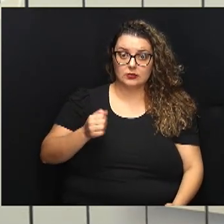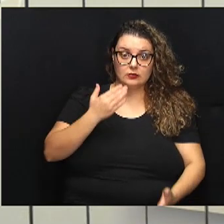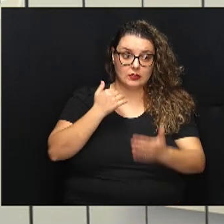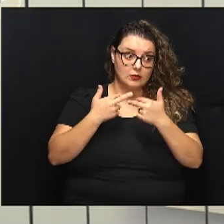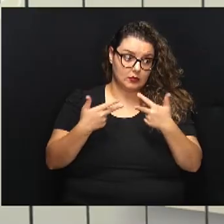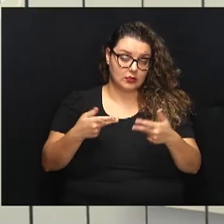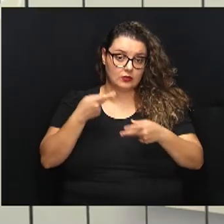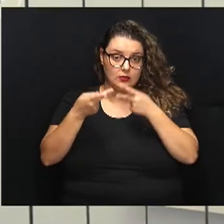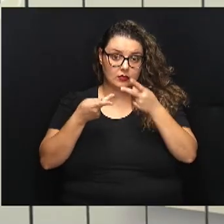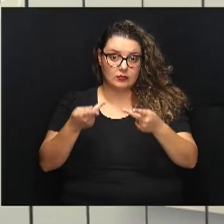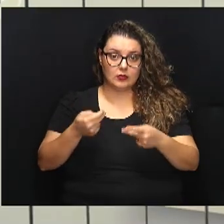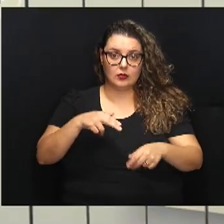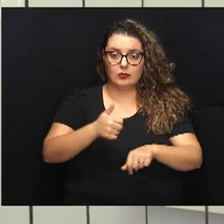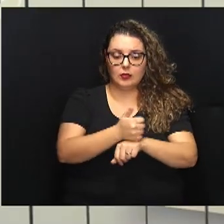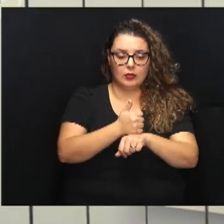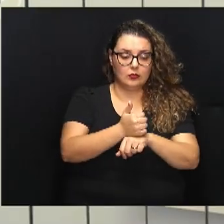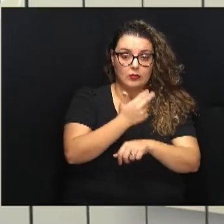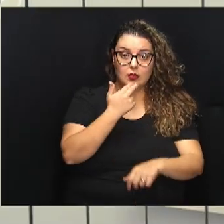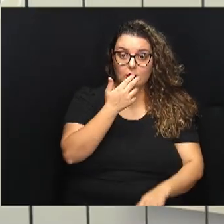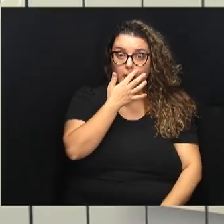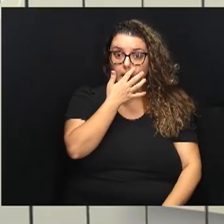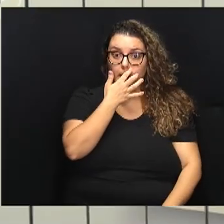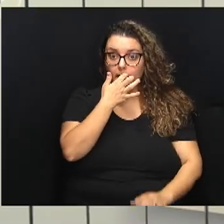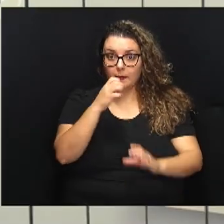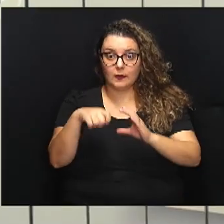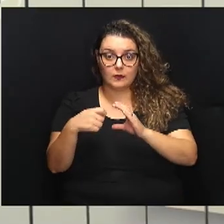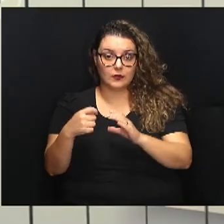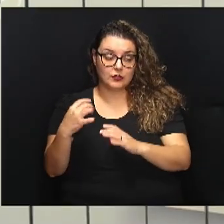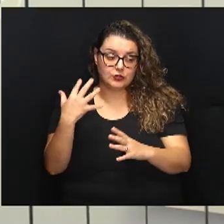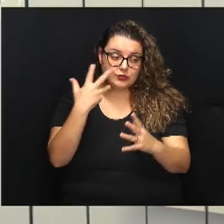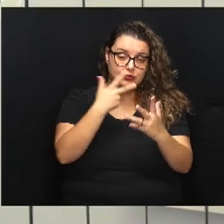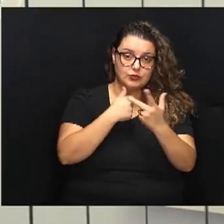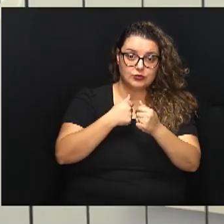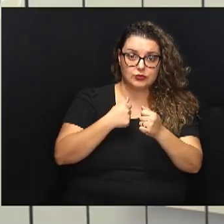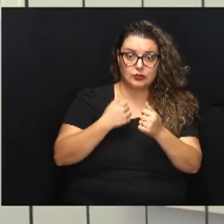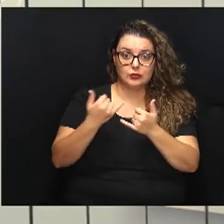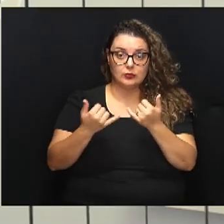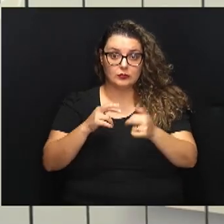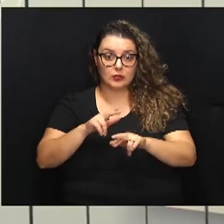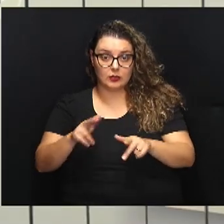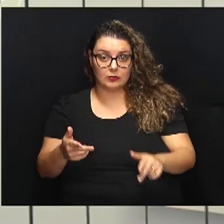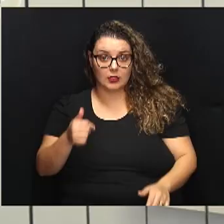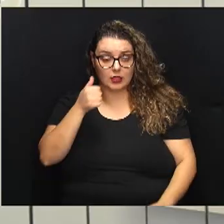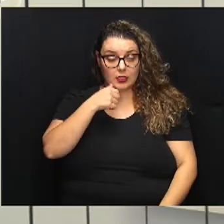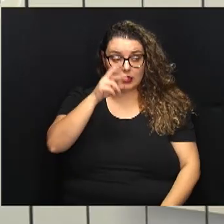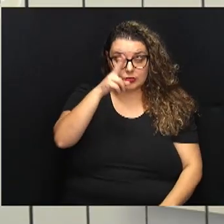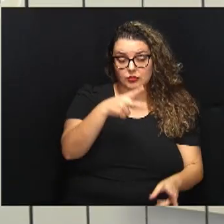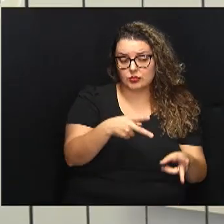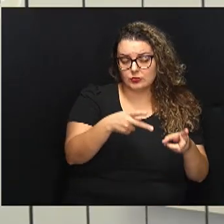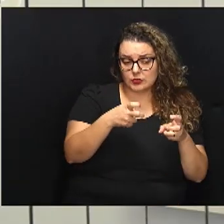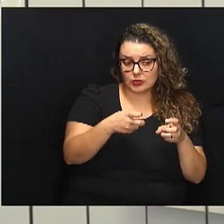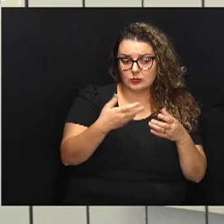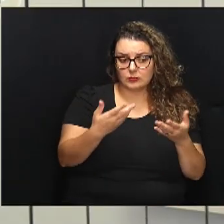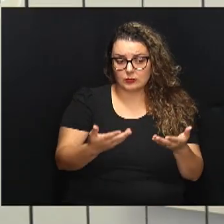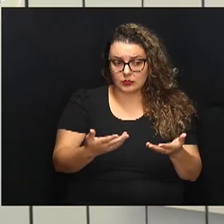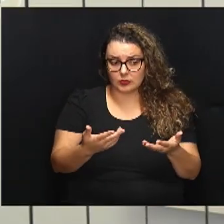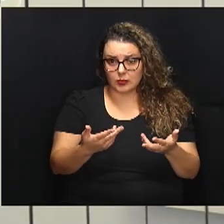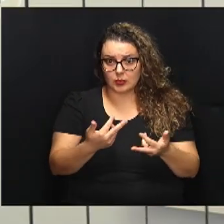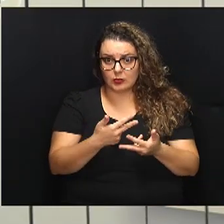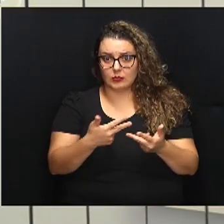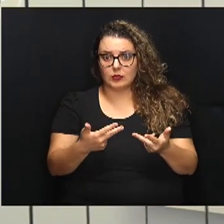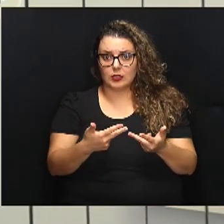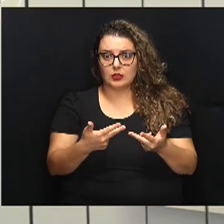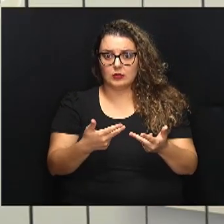mesmo nutricionistas, né, fazendo vídeos bonitinhos, com brincadeiras, a senhora enxerga como algo